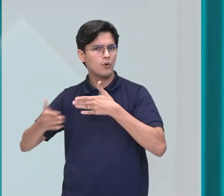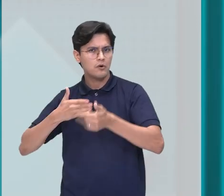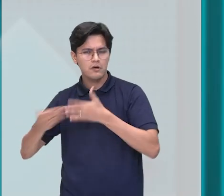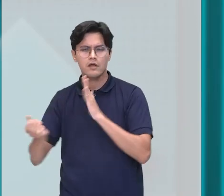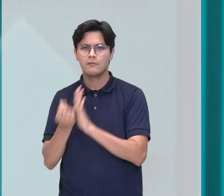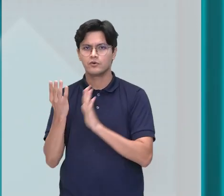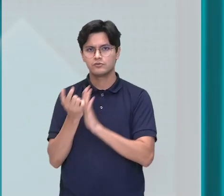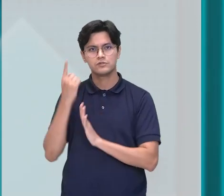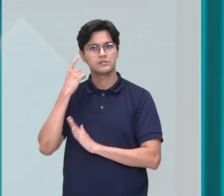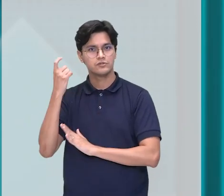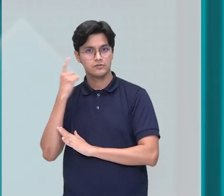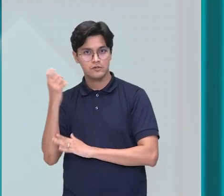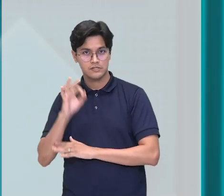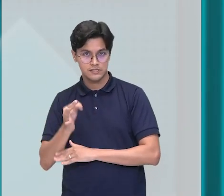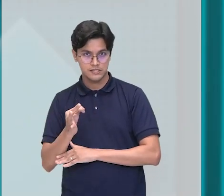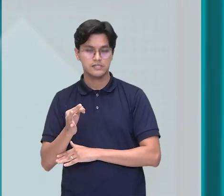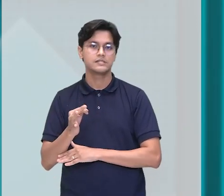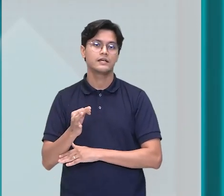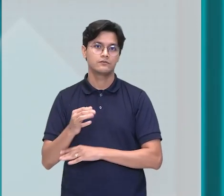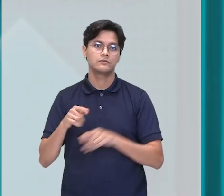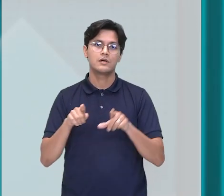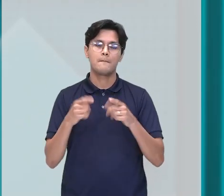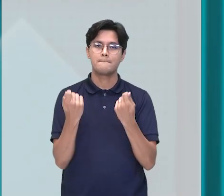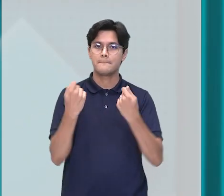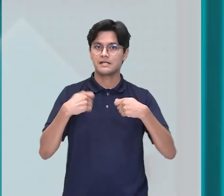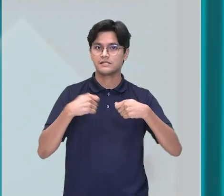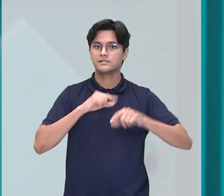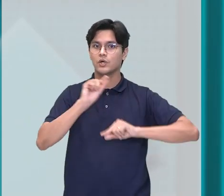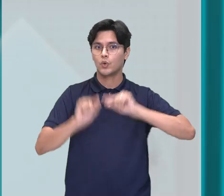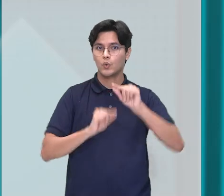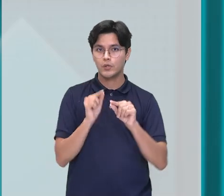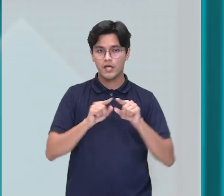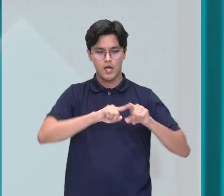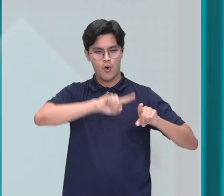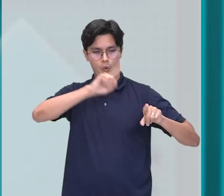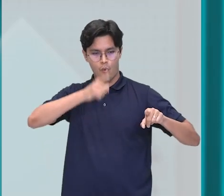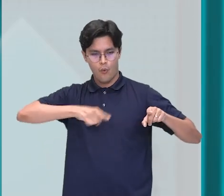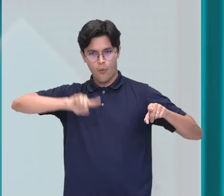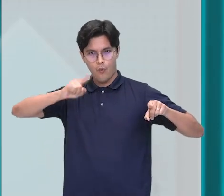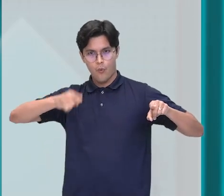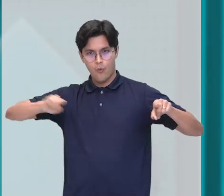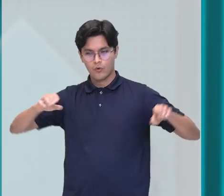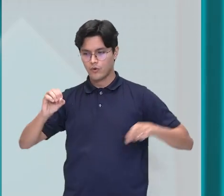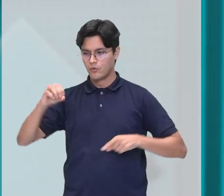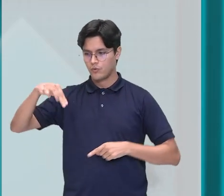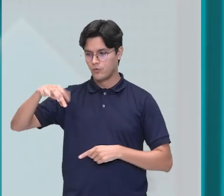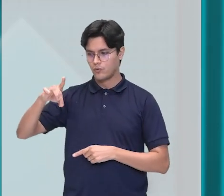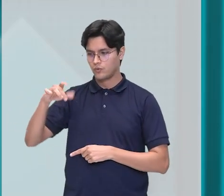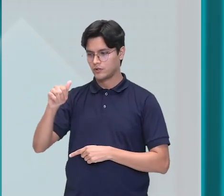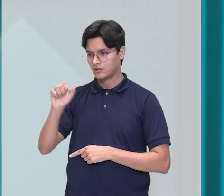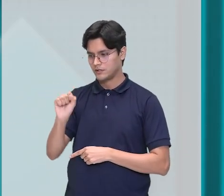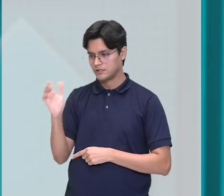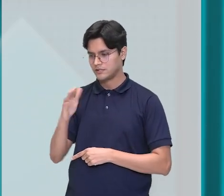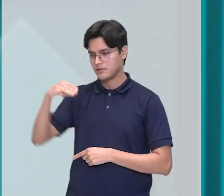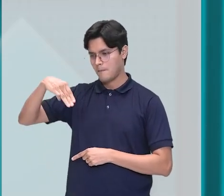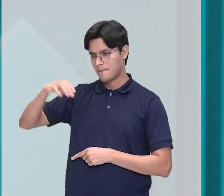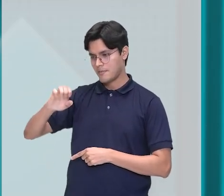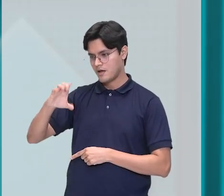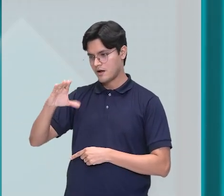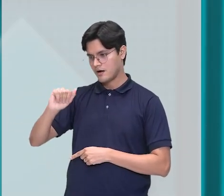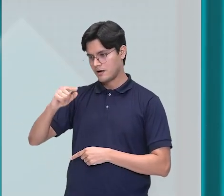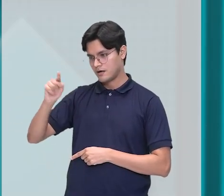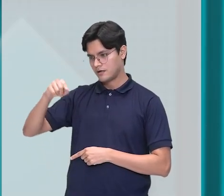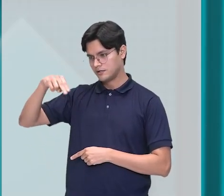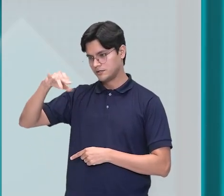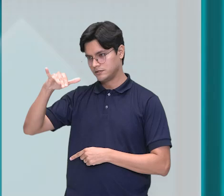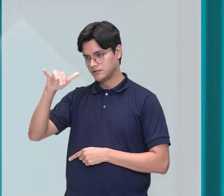precisam das ondas mecânicas que chegam até os nossos ouvidos através do ar, não é isso?